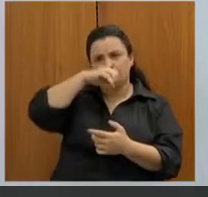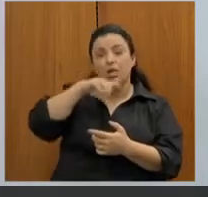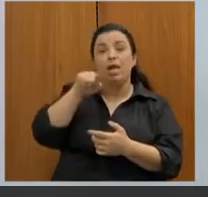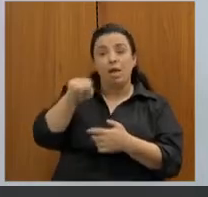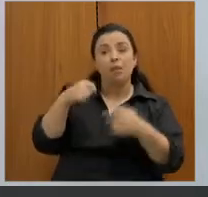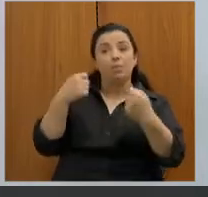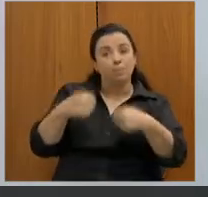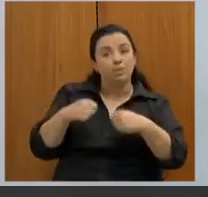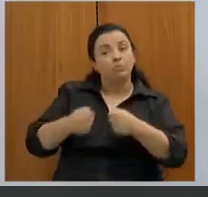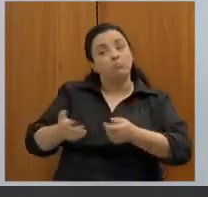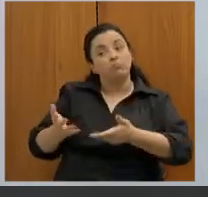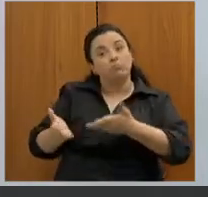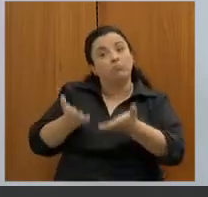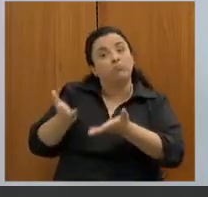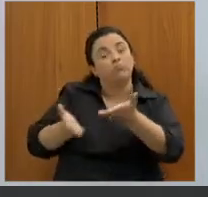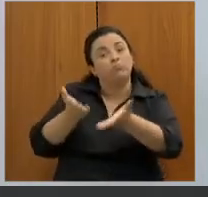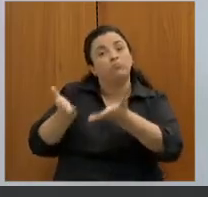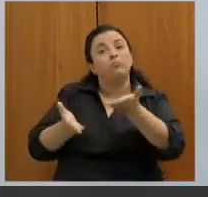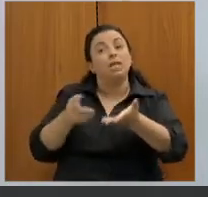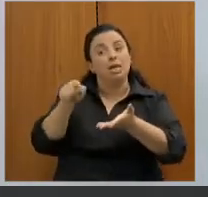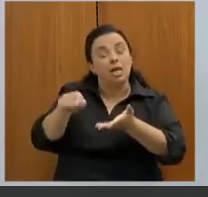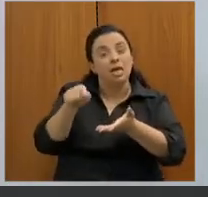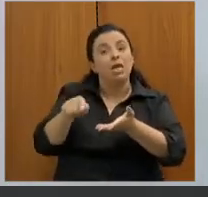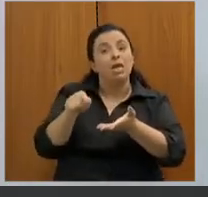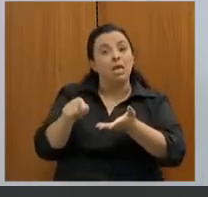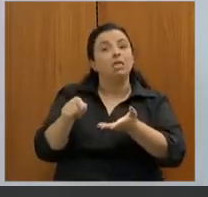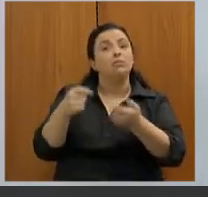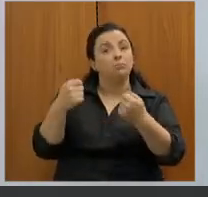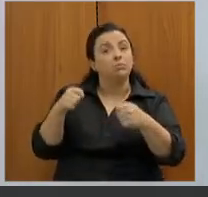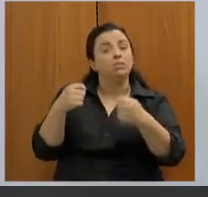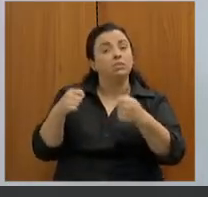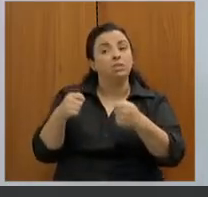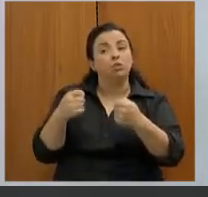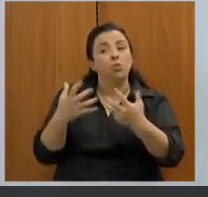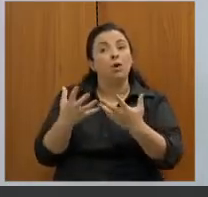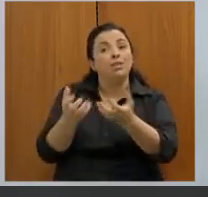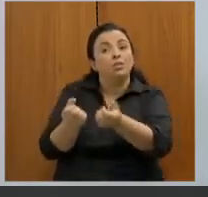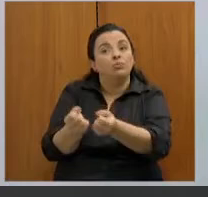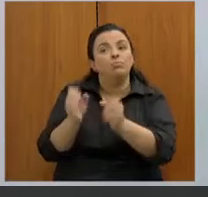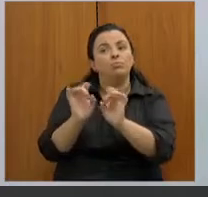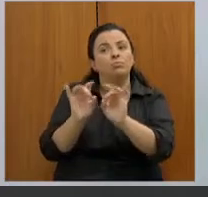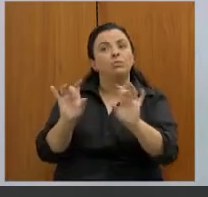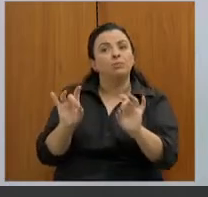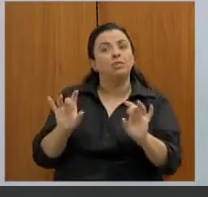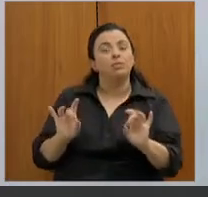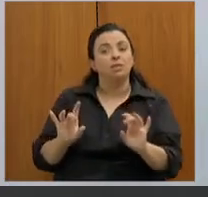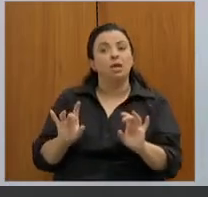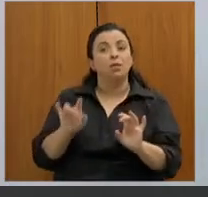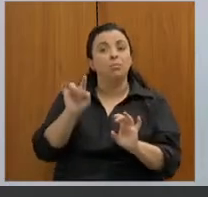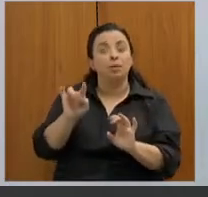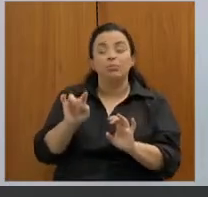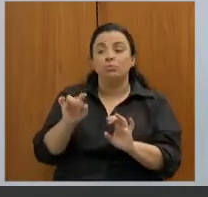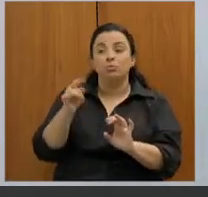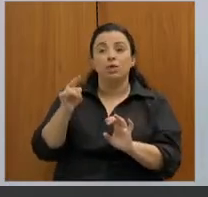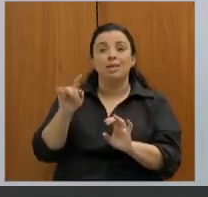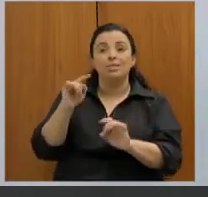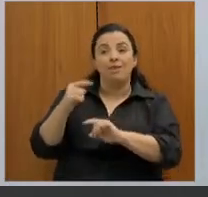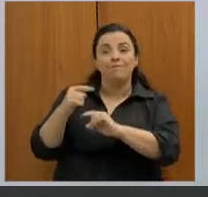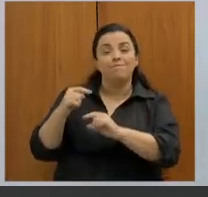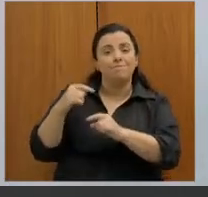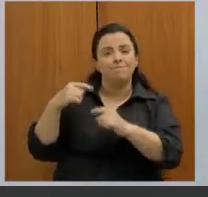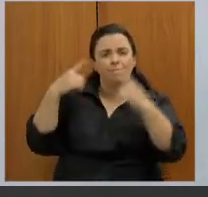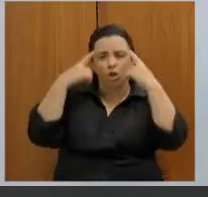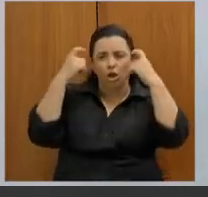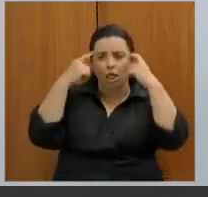trabalhado não é que eles recebam né o atendimento especializado para que esse ciclo de violência